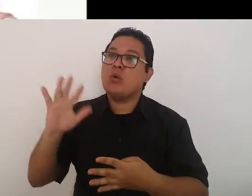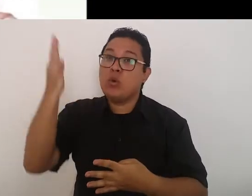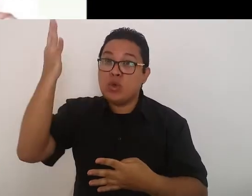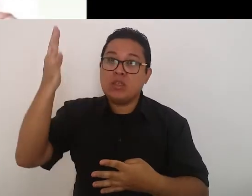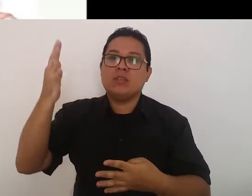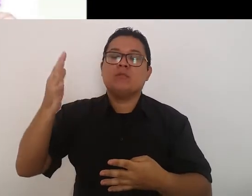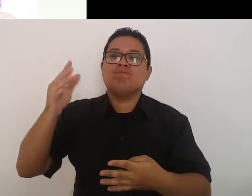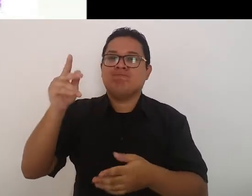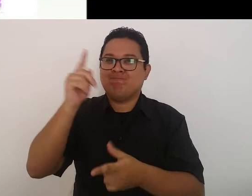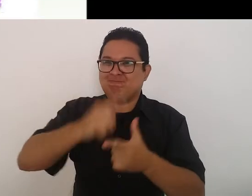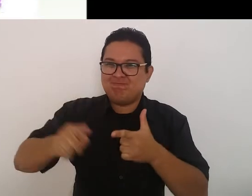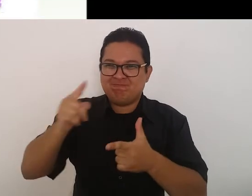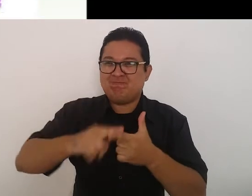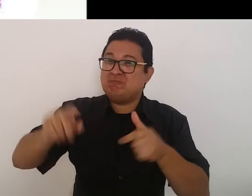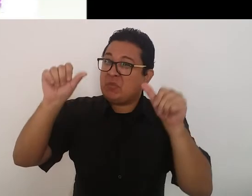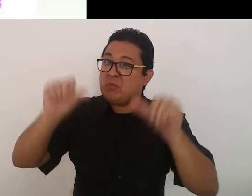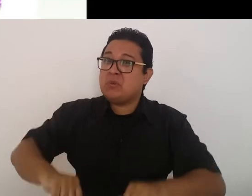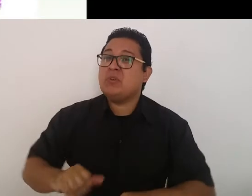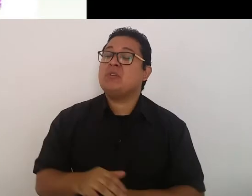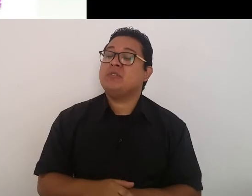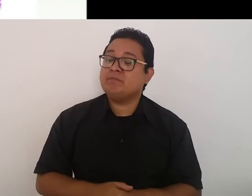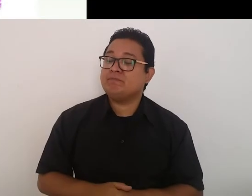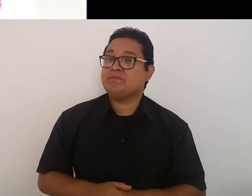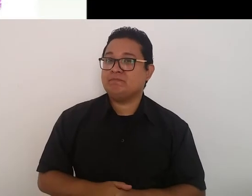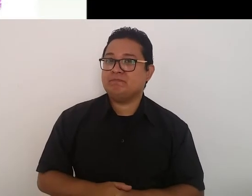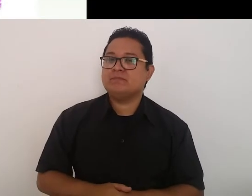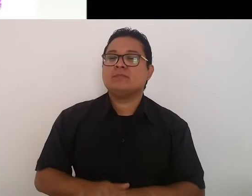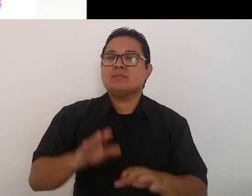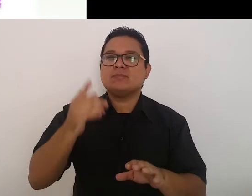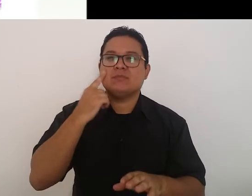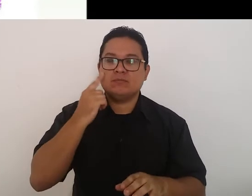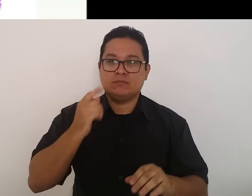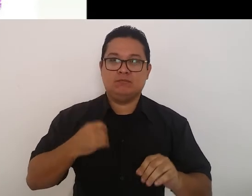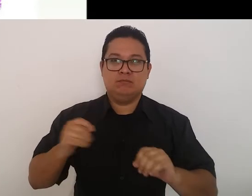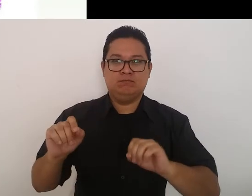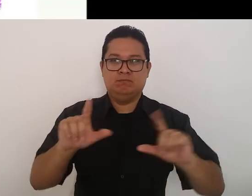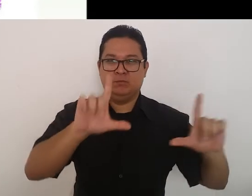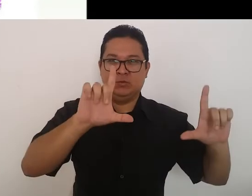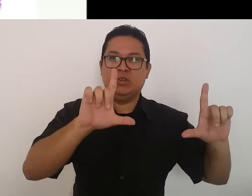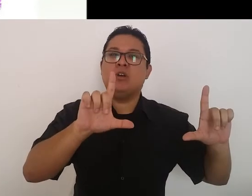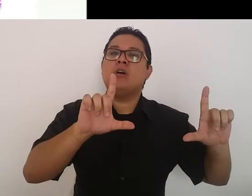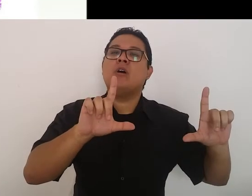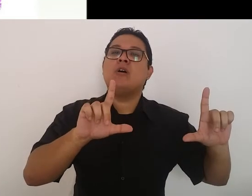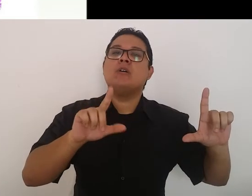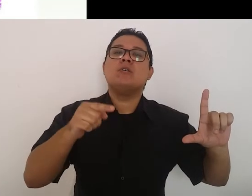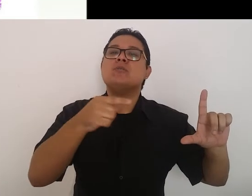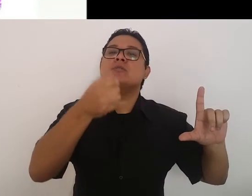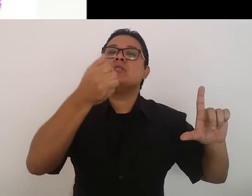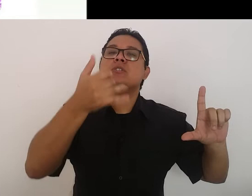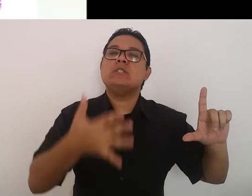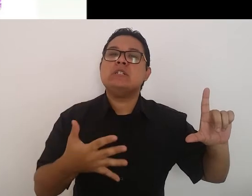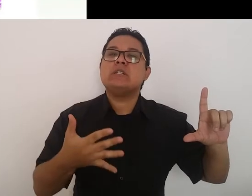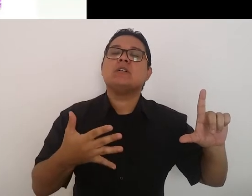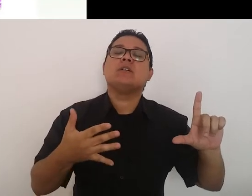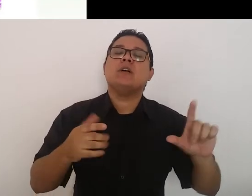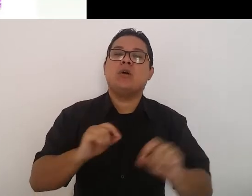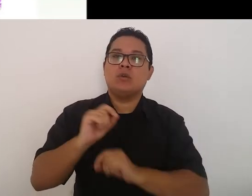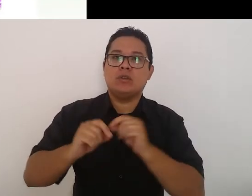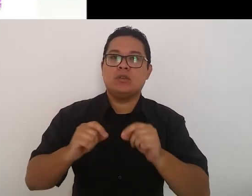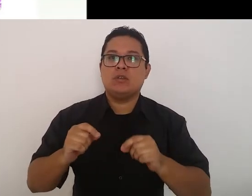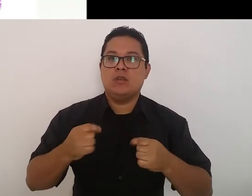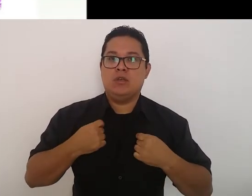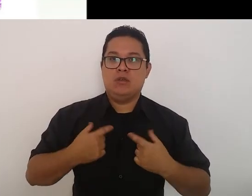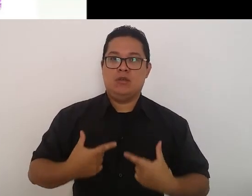importantíssima, gente. Olha lá. Esse aqui é um estudo que eu peguei para vocês, mostrando um exame histológico, né,